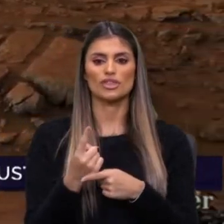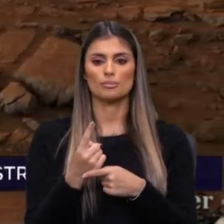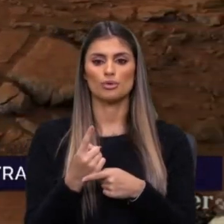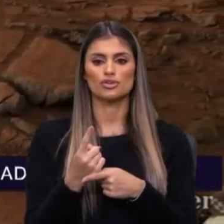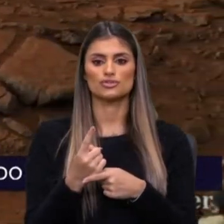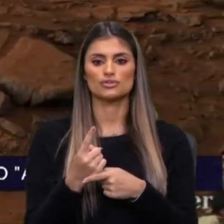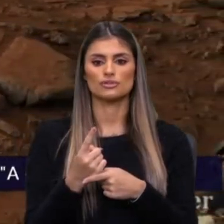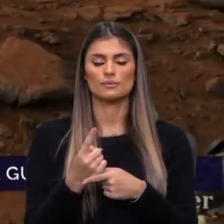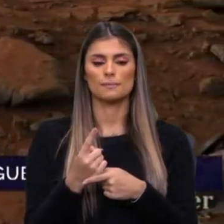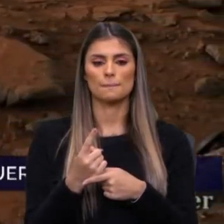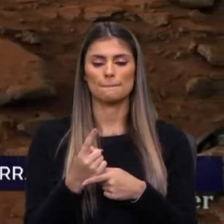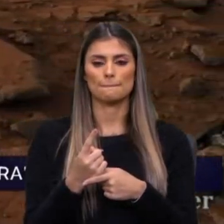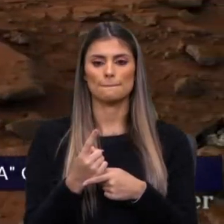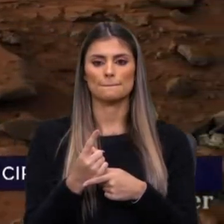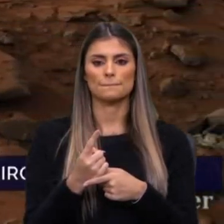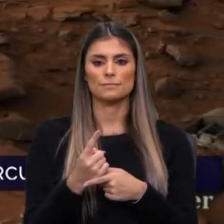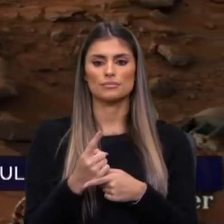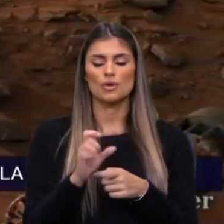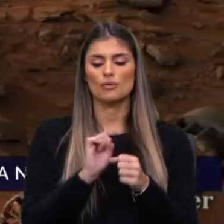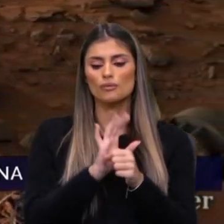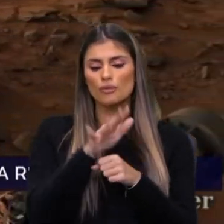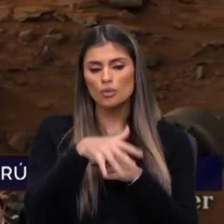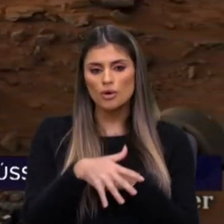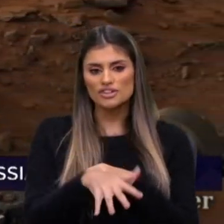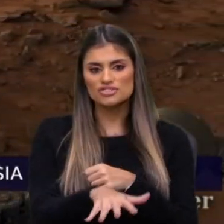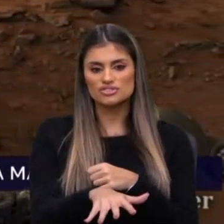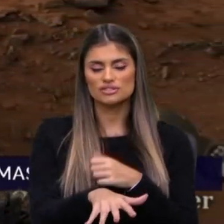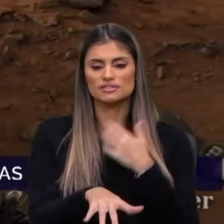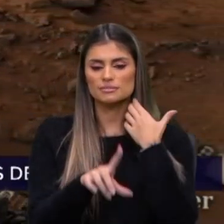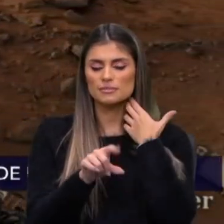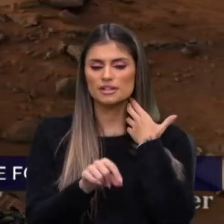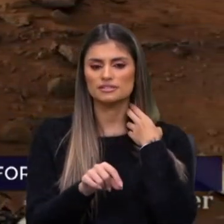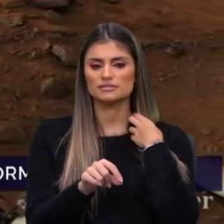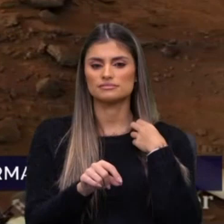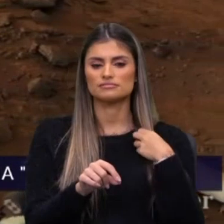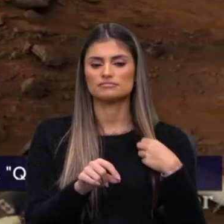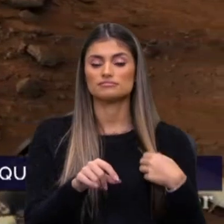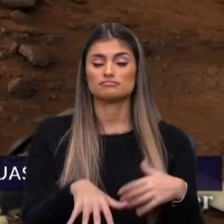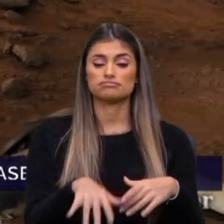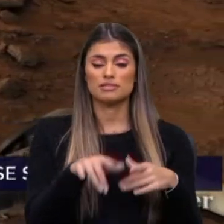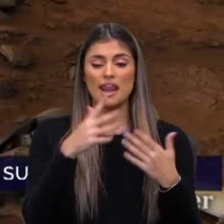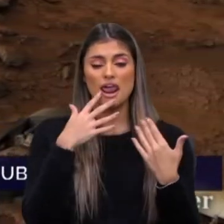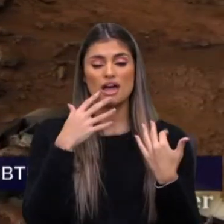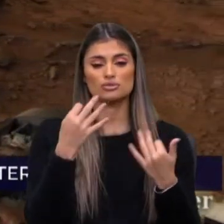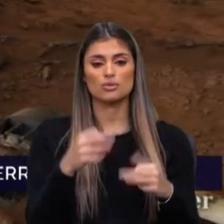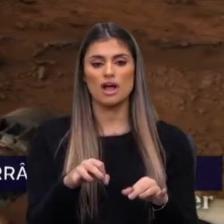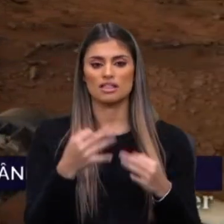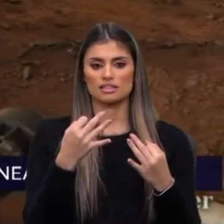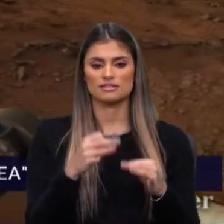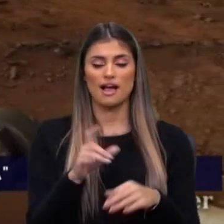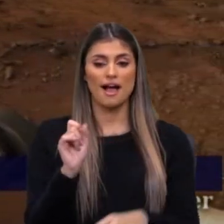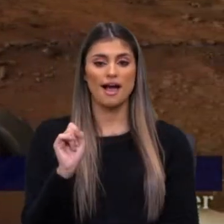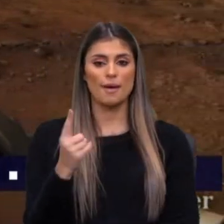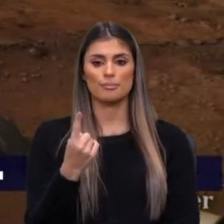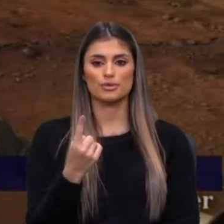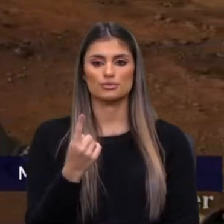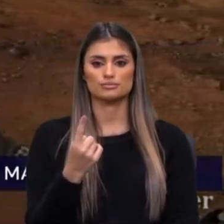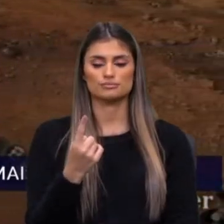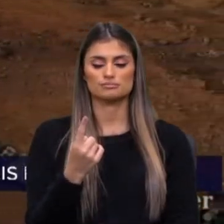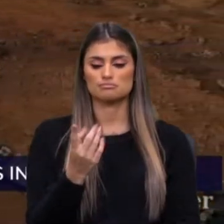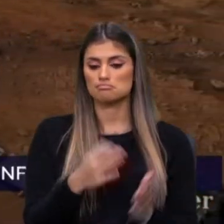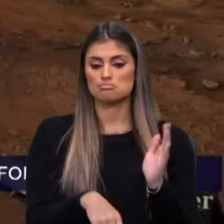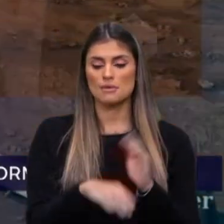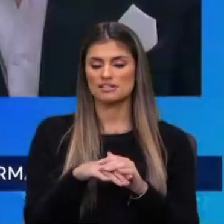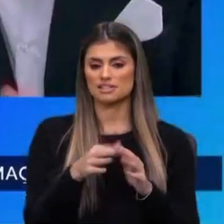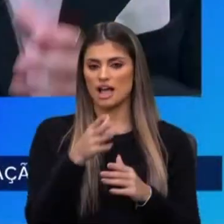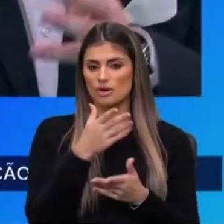de vulcões com a própria evolução natural do planeta rapidamente tirou a água que